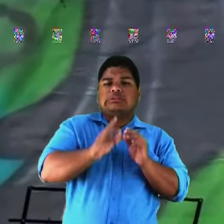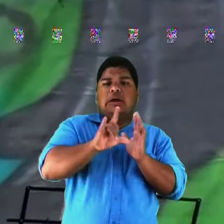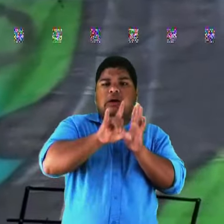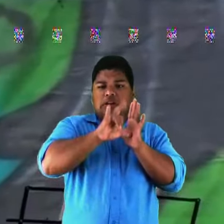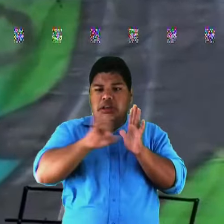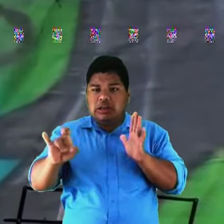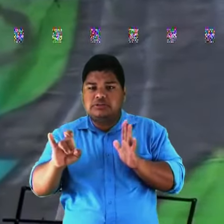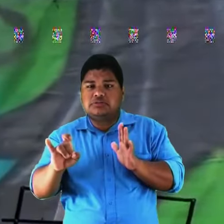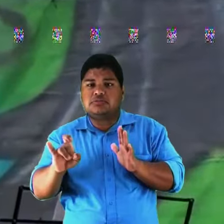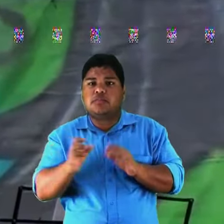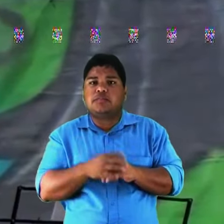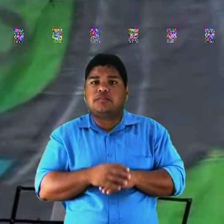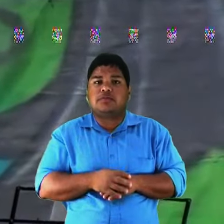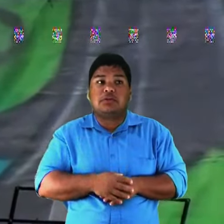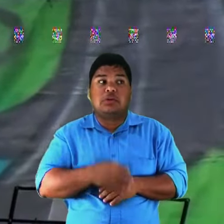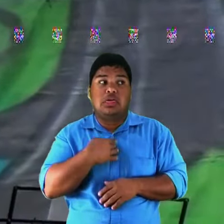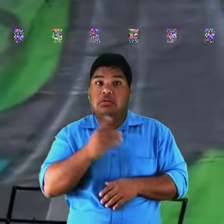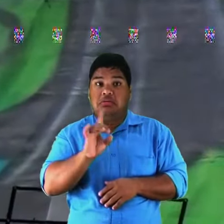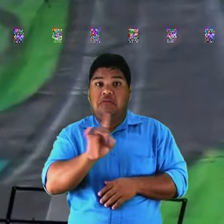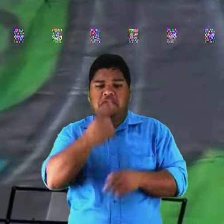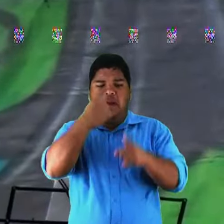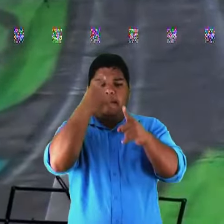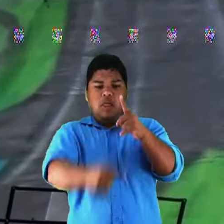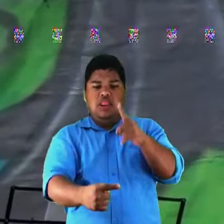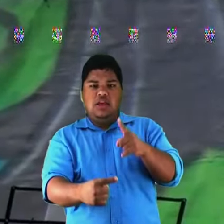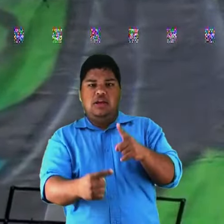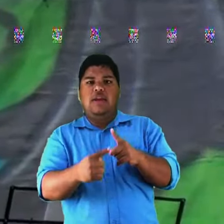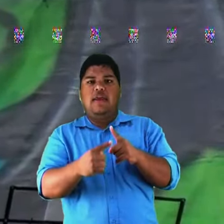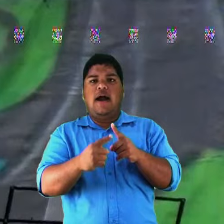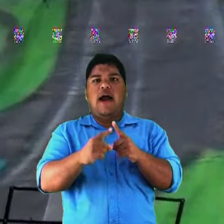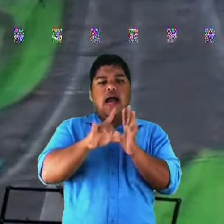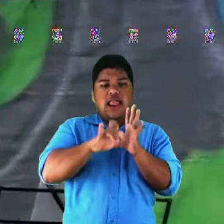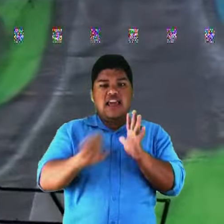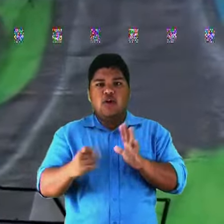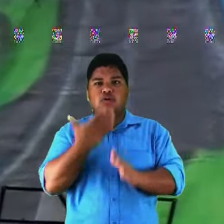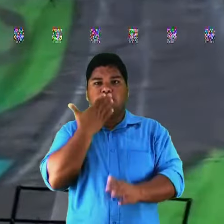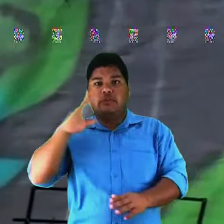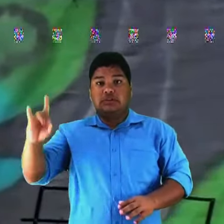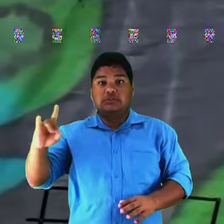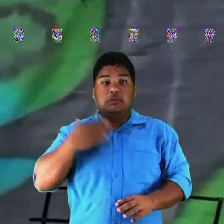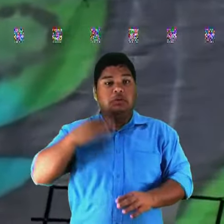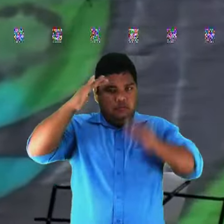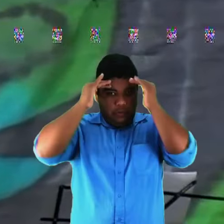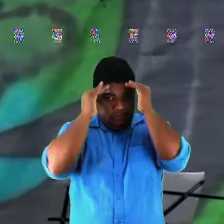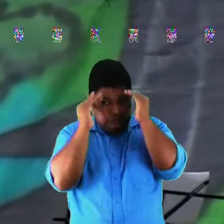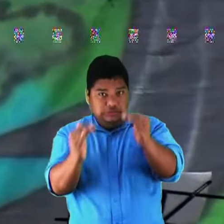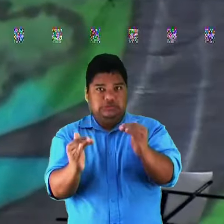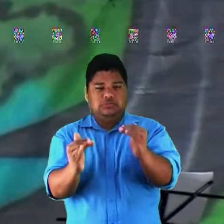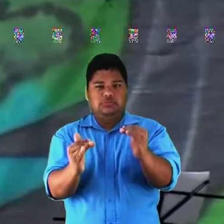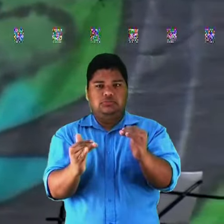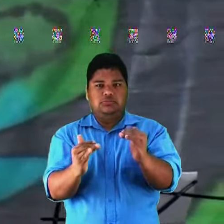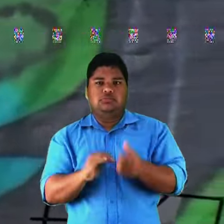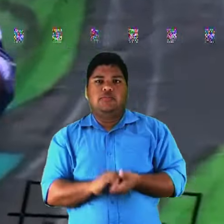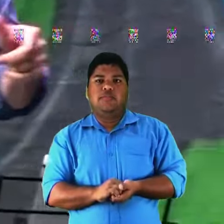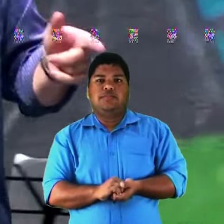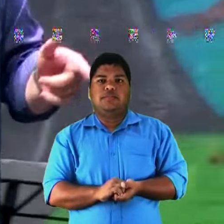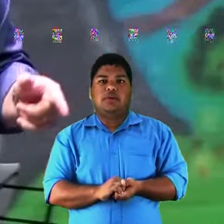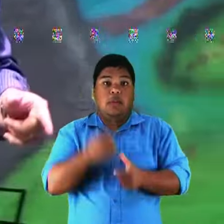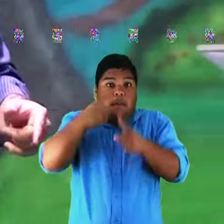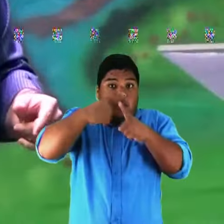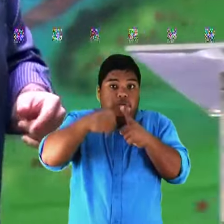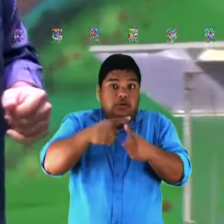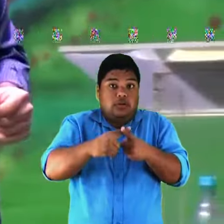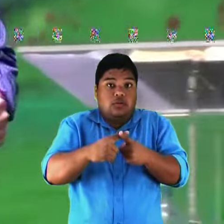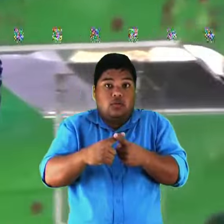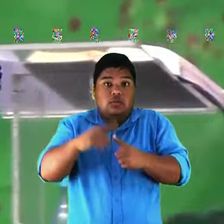ele começa dizendo: eu não vim abolir a lei e os profetas, mas eu vim cumprir. Porque enquanto houver céus